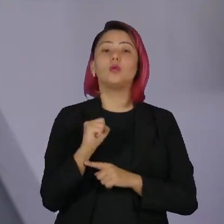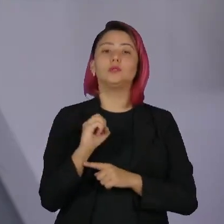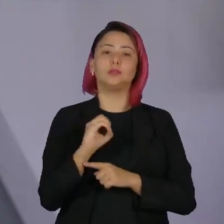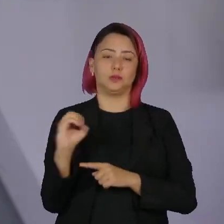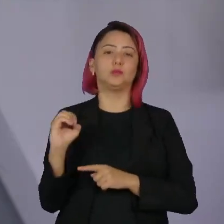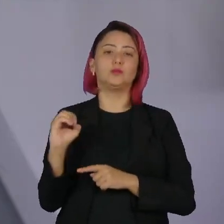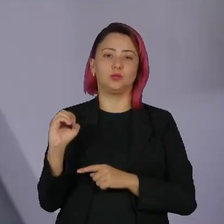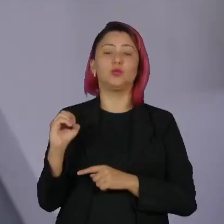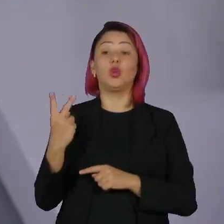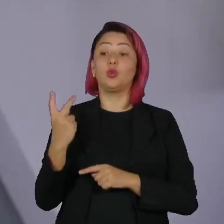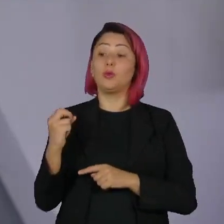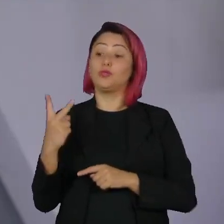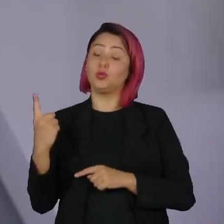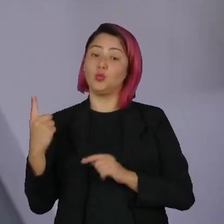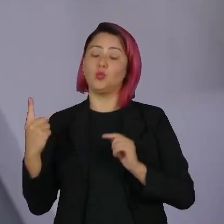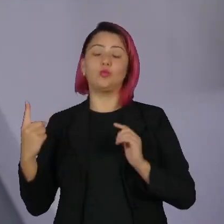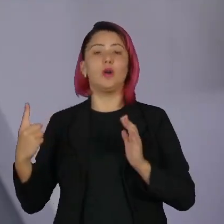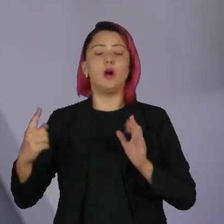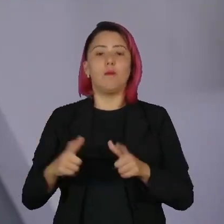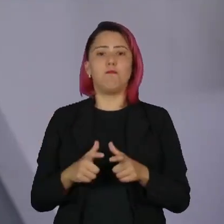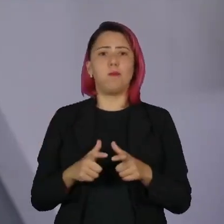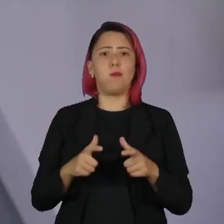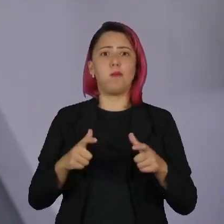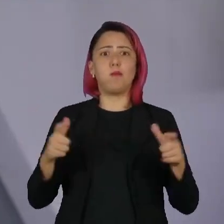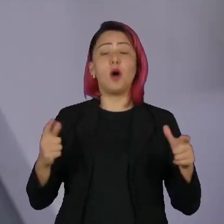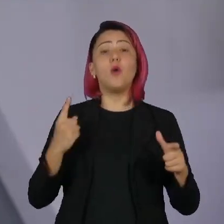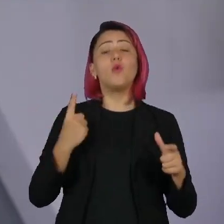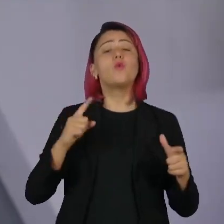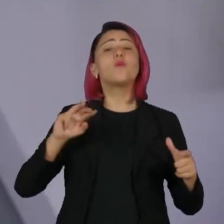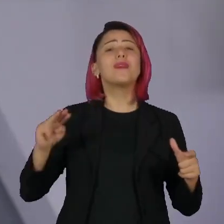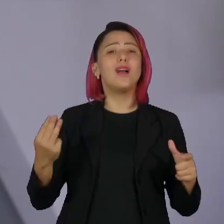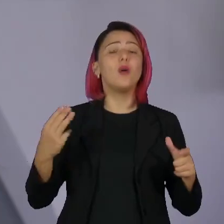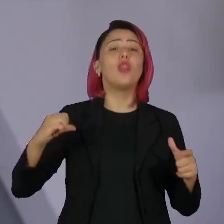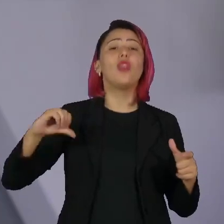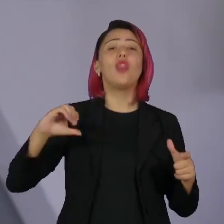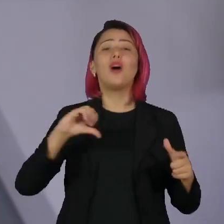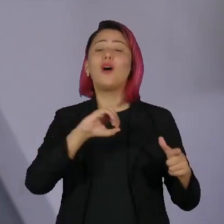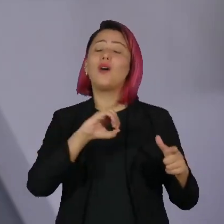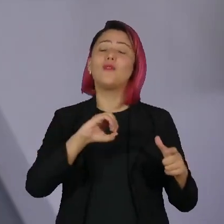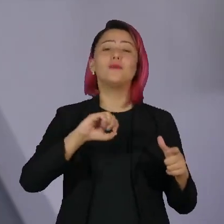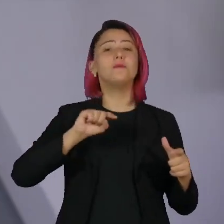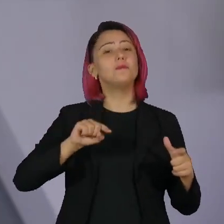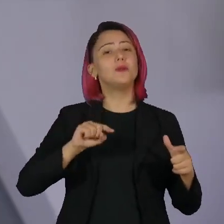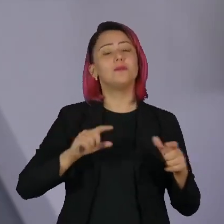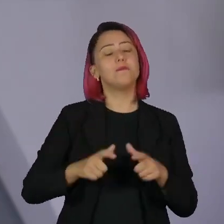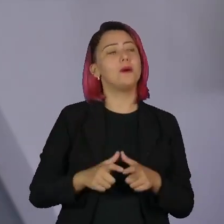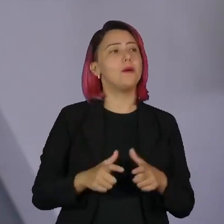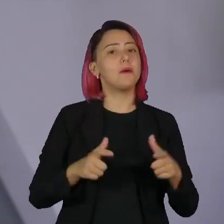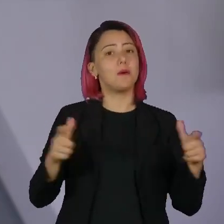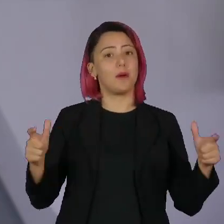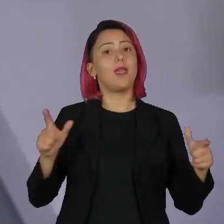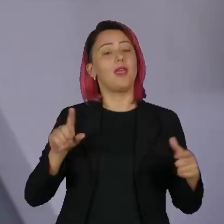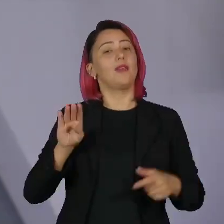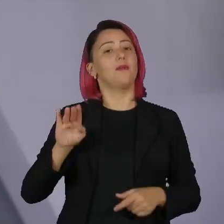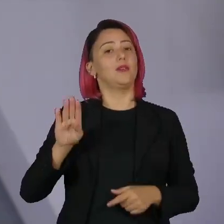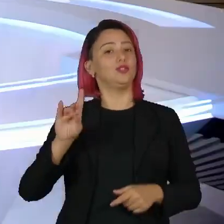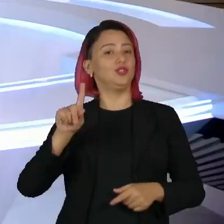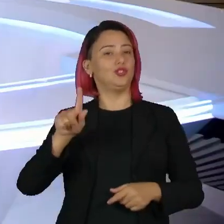1.800.000 em 2021 para 1.900.000 em 2022. O último levantamento do IBGE é divulgado